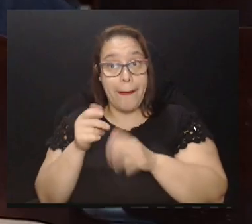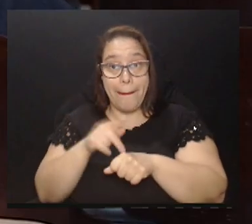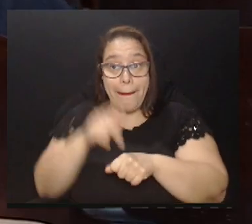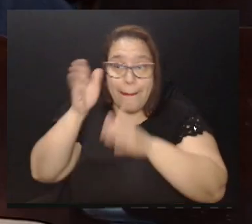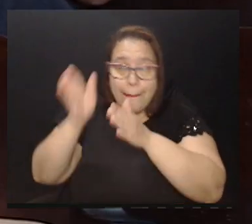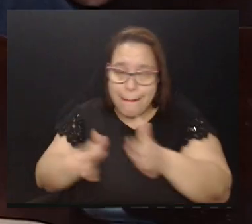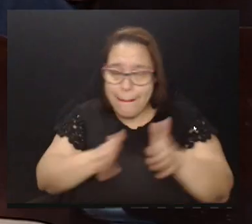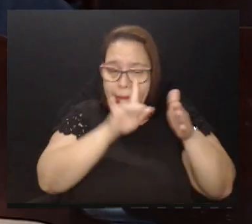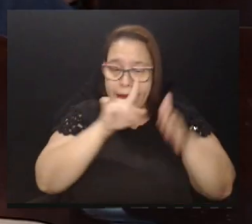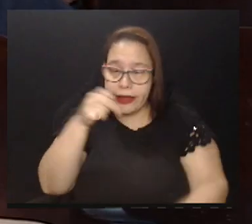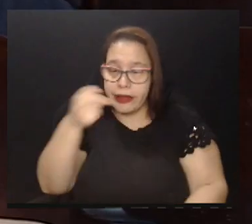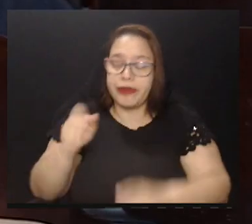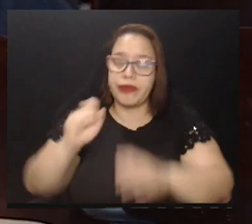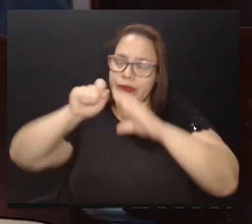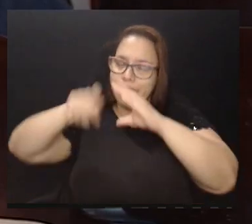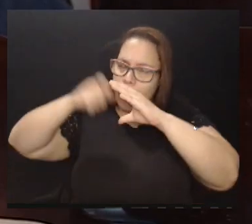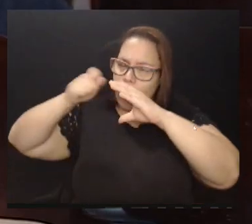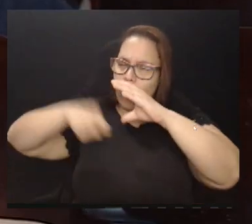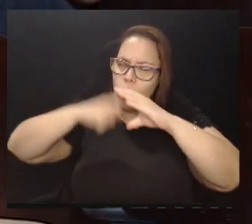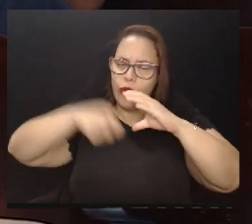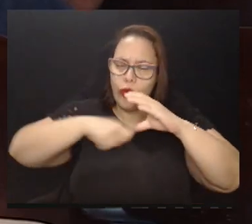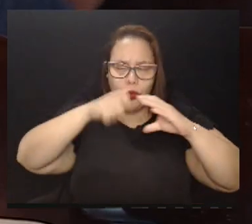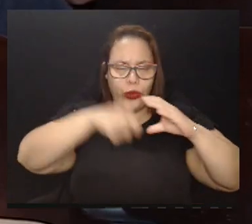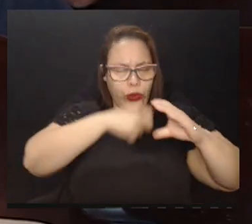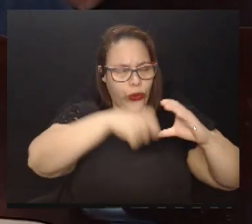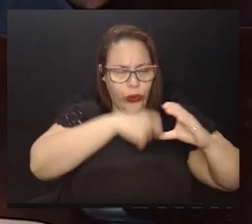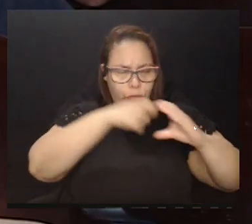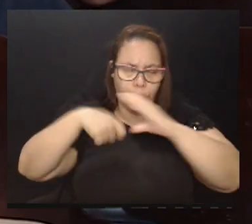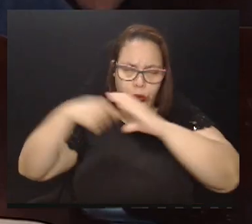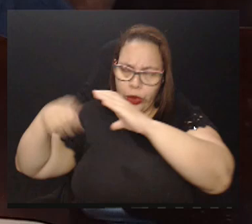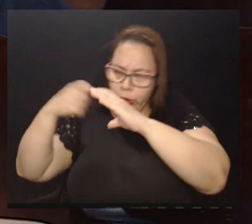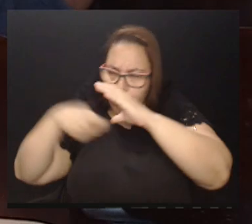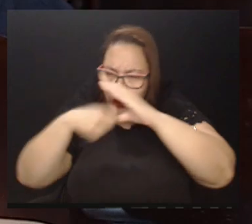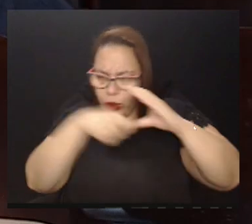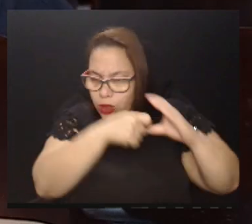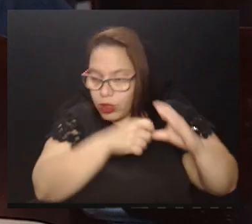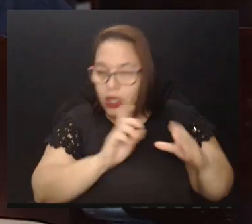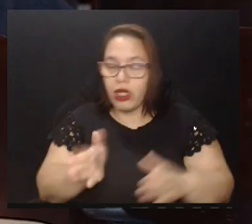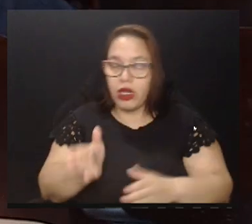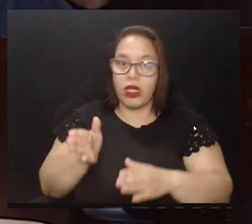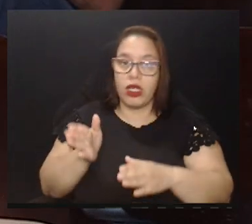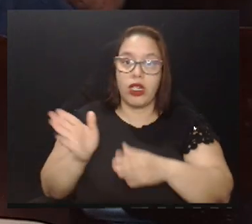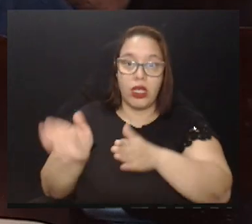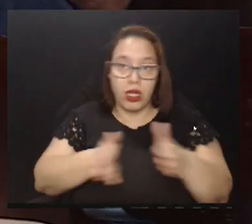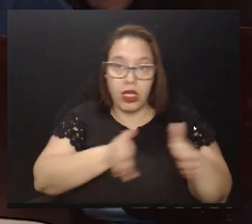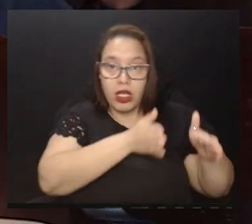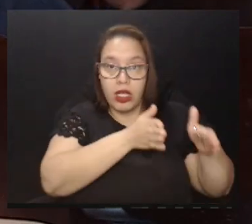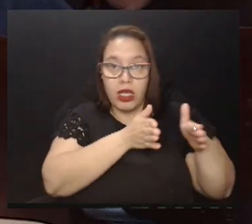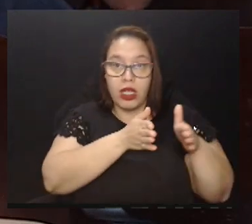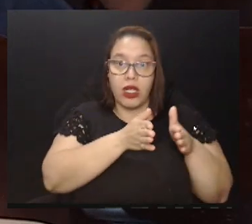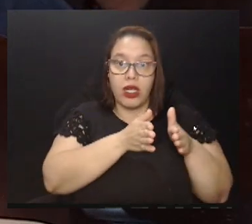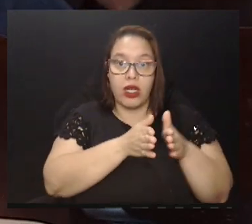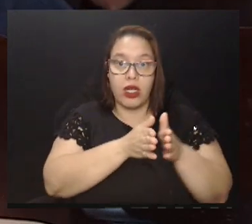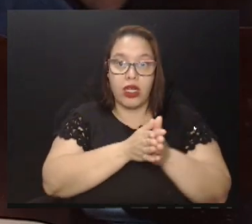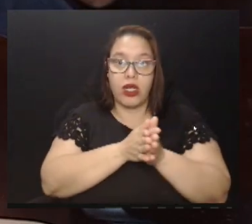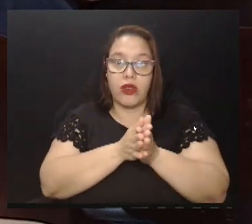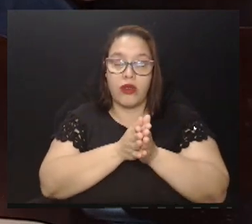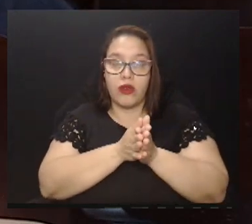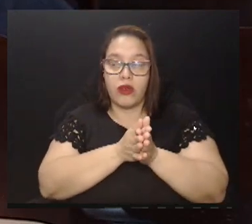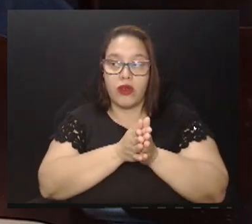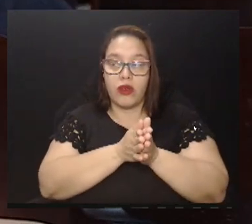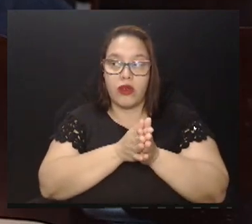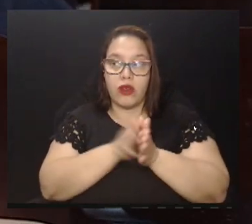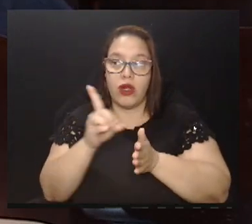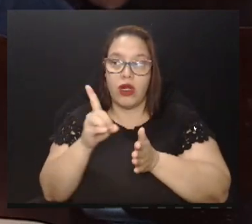filmar. Filmar, o que você... Você já tem que vir da pré-produção com o quê? Com uma decupagem. O que é decupagem? Você